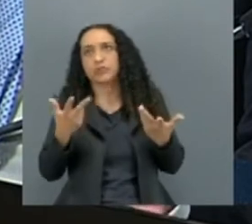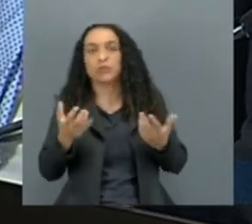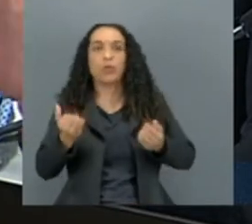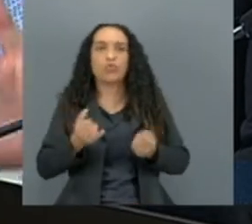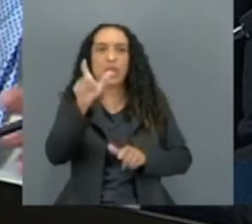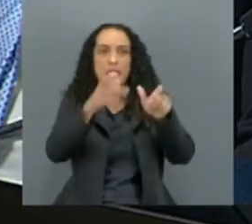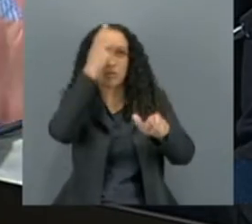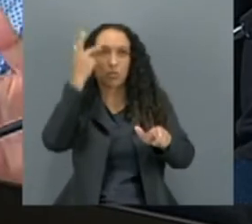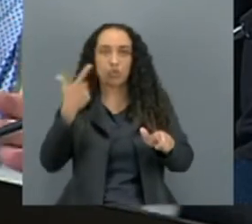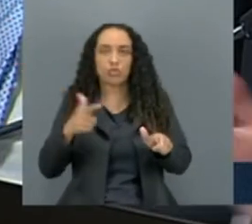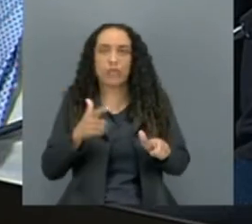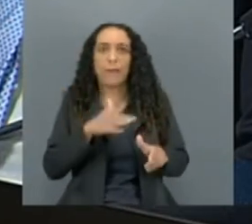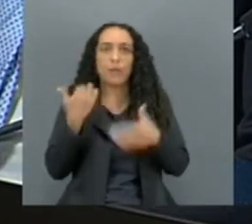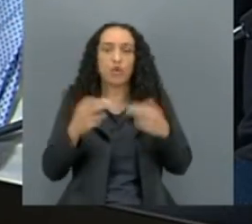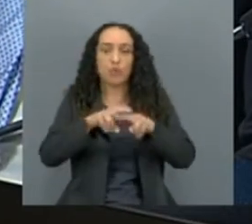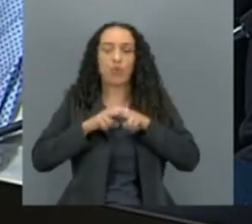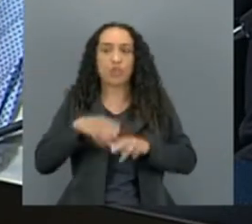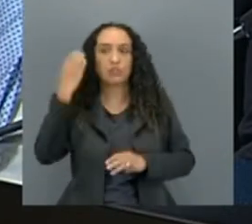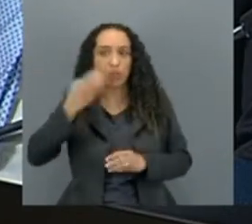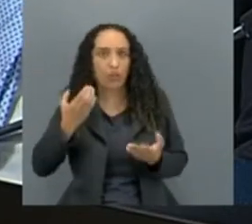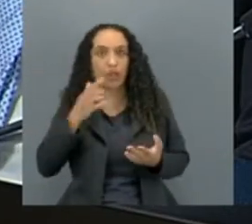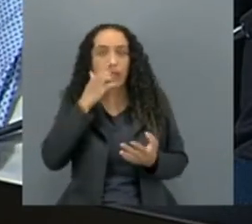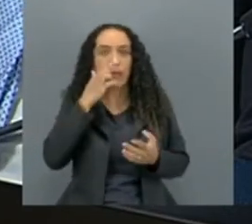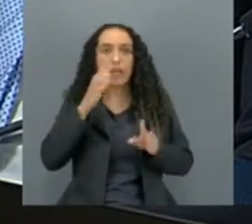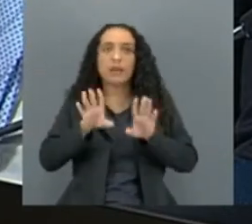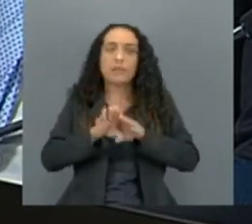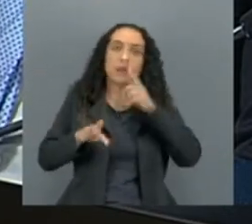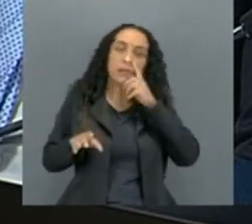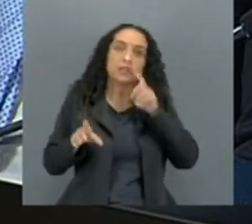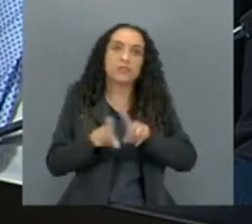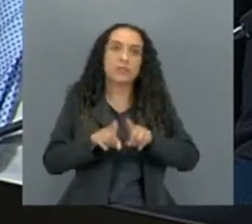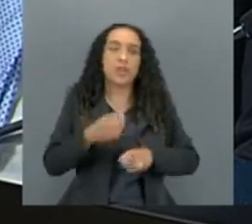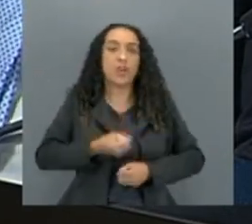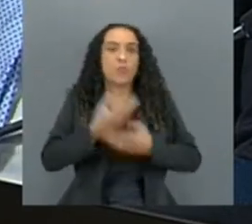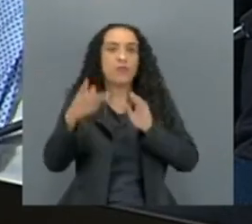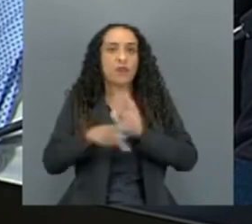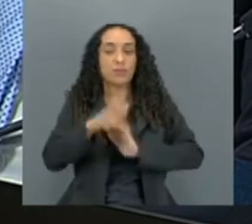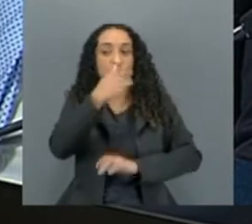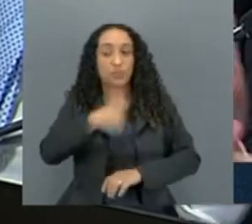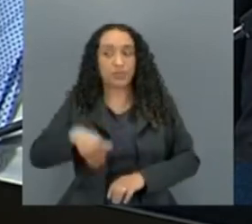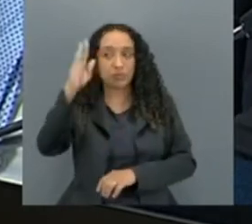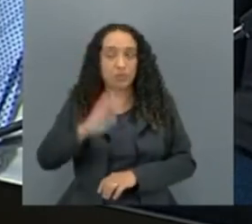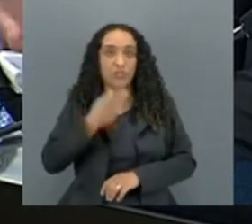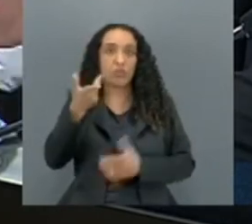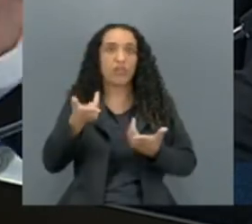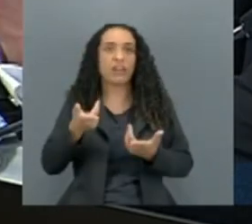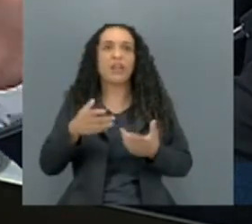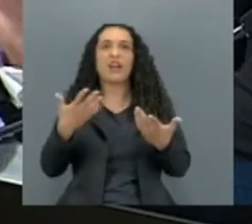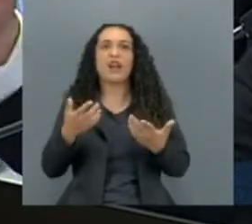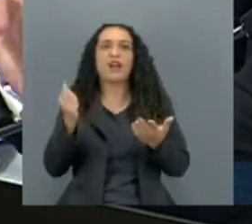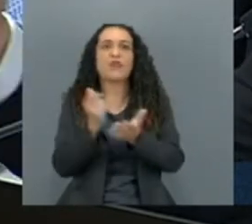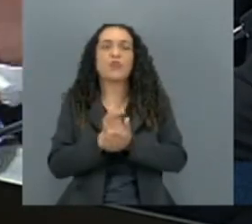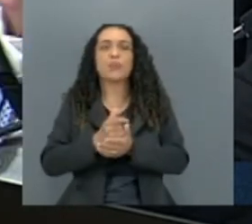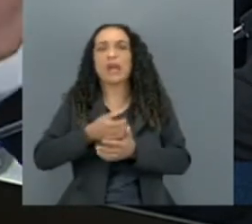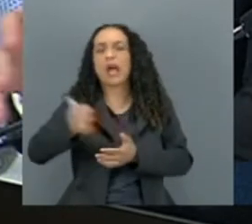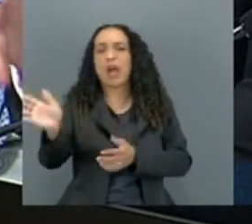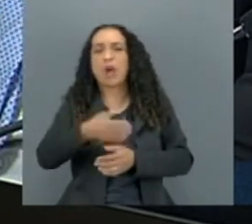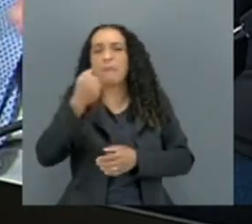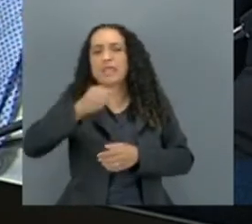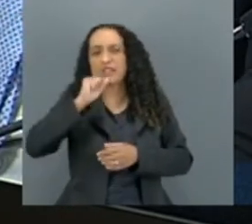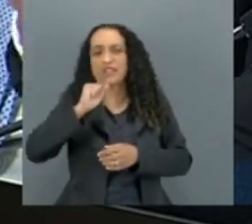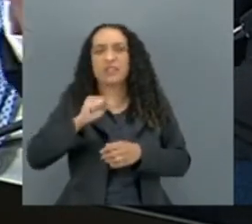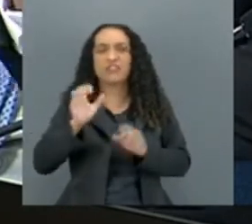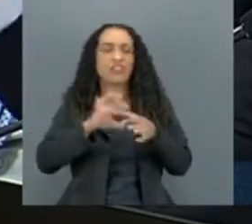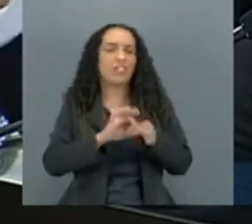as pessoas não estivessem morrendo por causa do celular, inclusive uma fala muito infeliz do senhor presidente da República, dizendo que vai comprar uma cervejinha, deixa o cara,